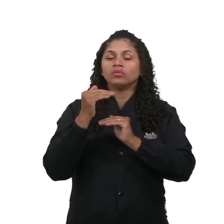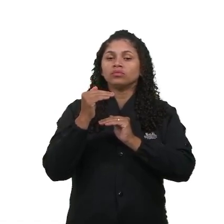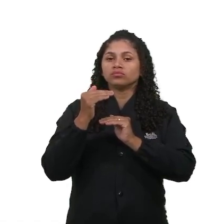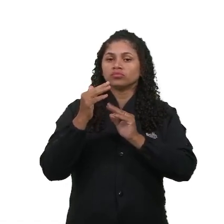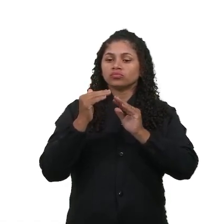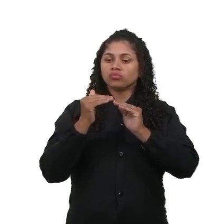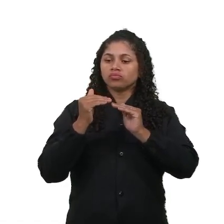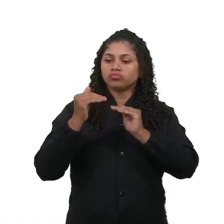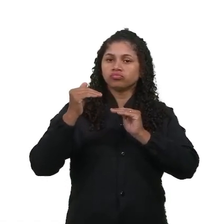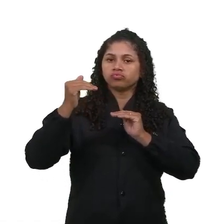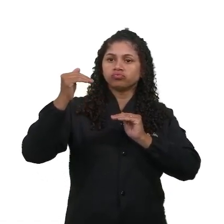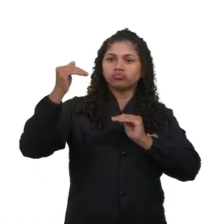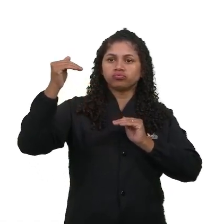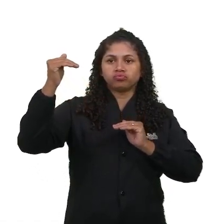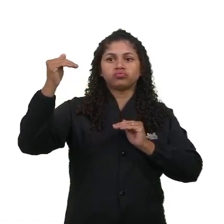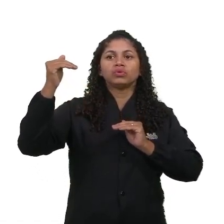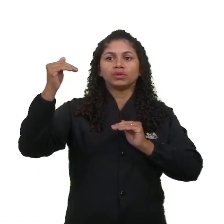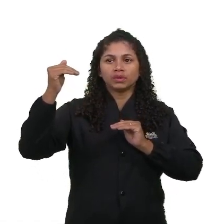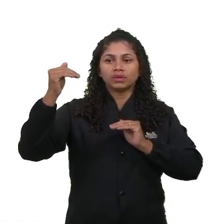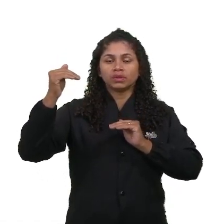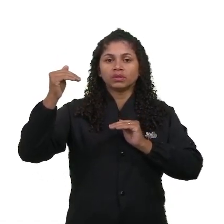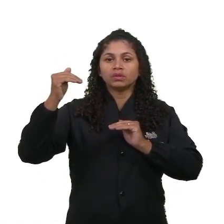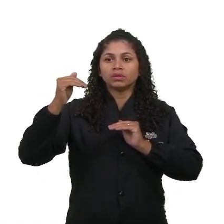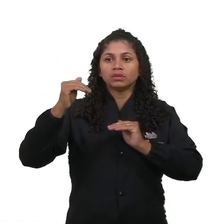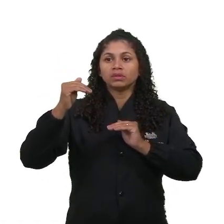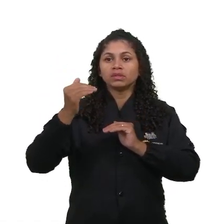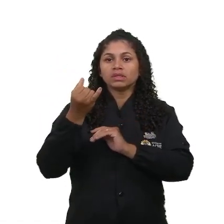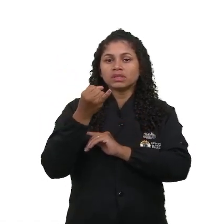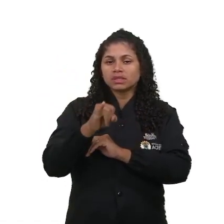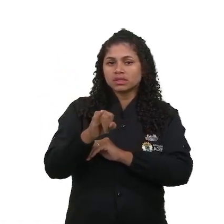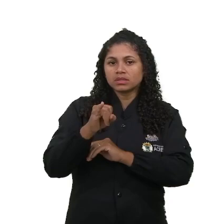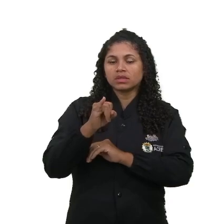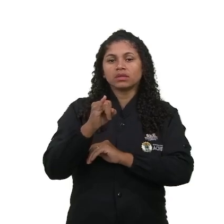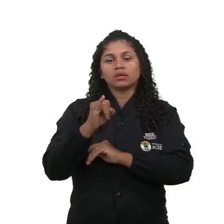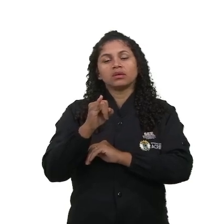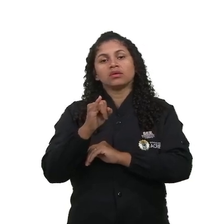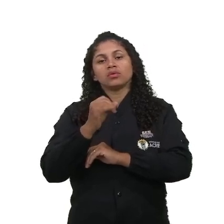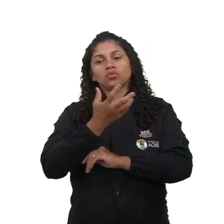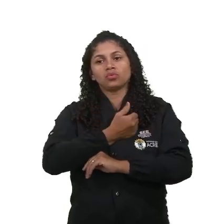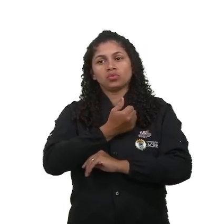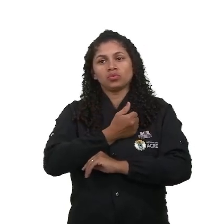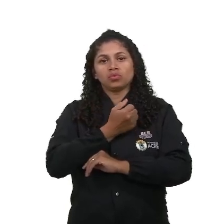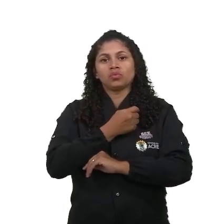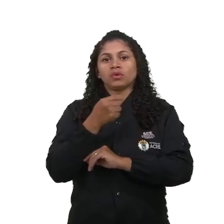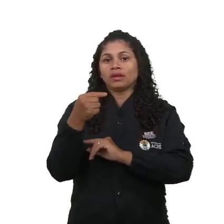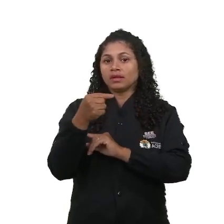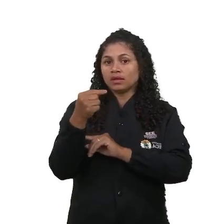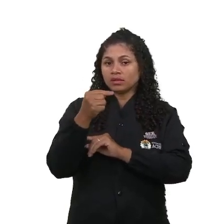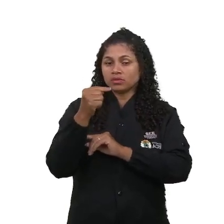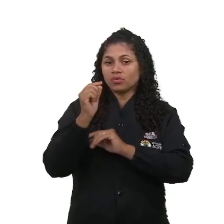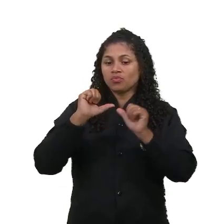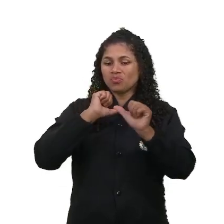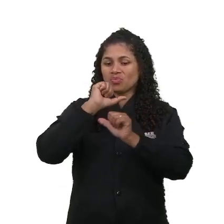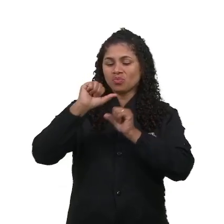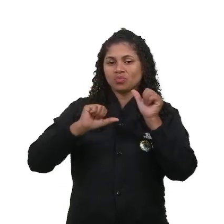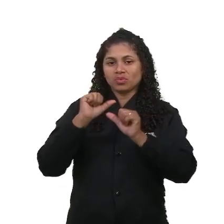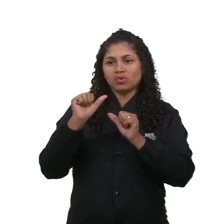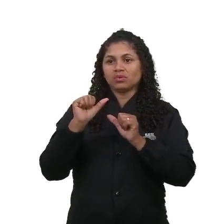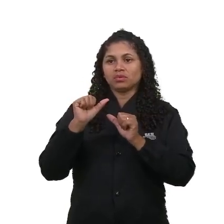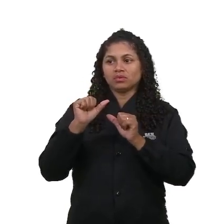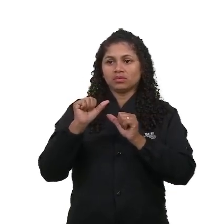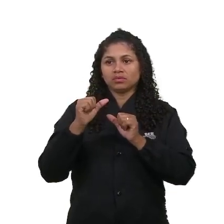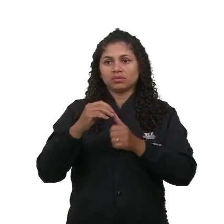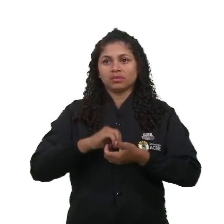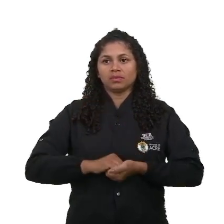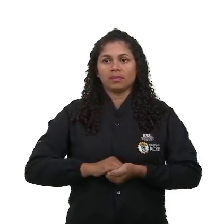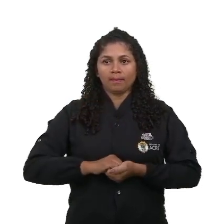números negativos, eles mudam o sentido. Então, a multiplicação por escalar tem essa característica. E ela é dada da seguinte